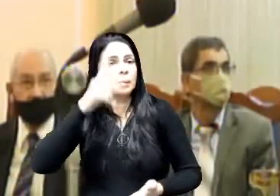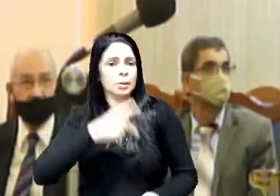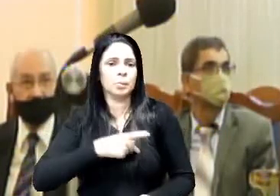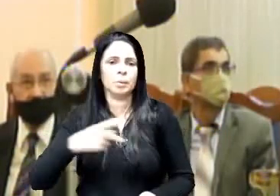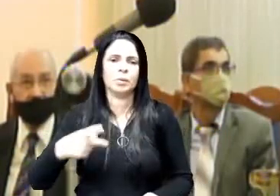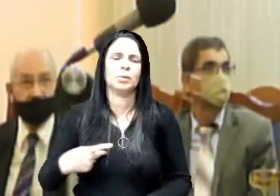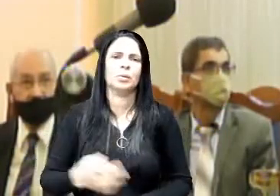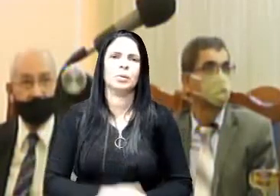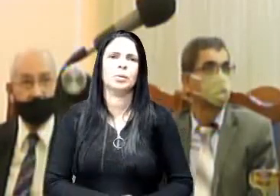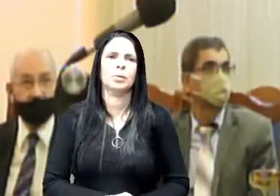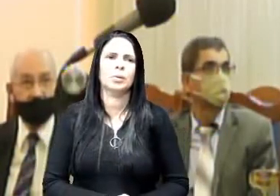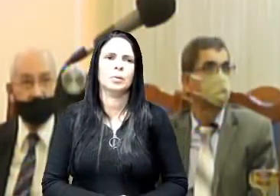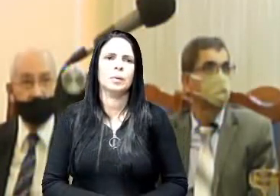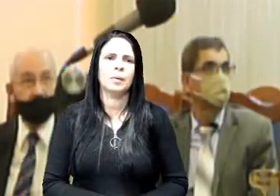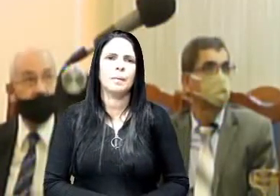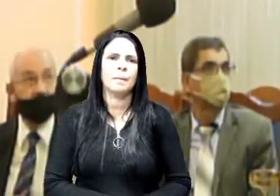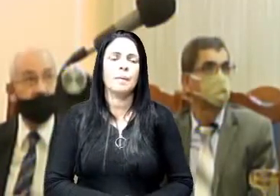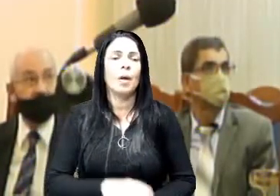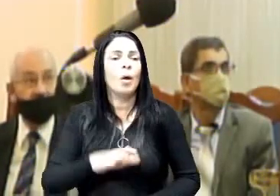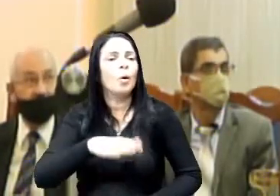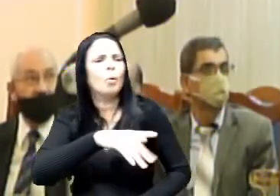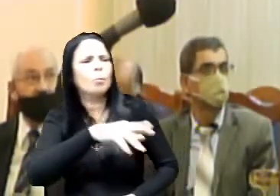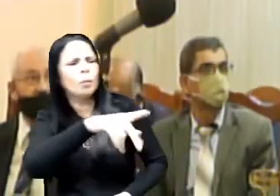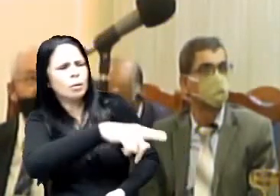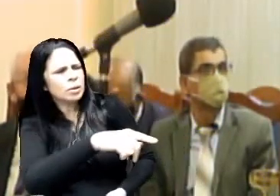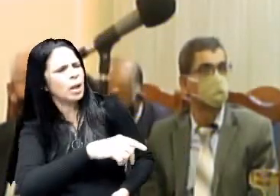está afindo só assovio de sonho.